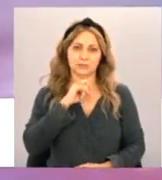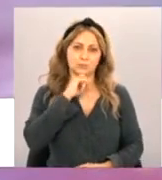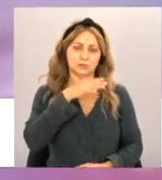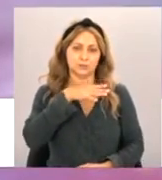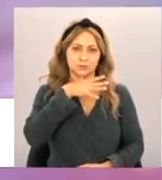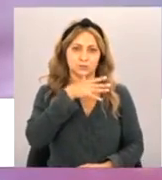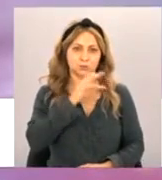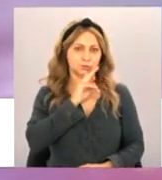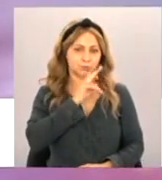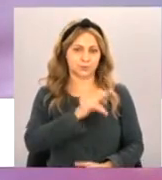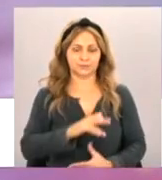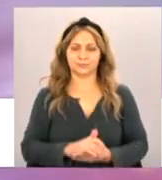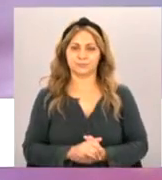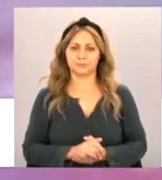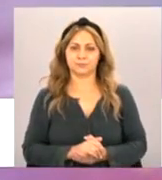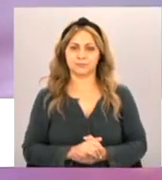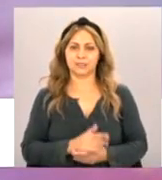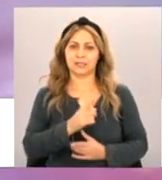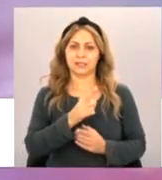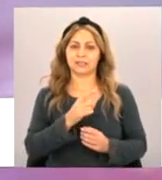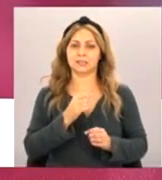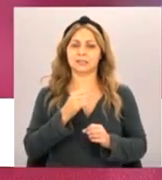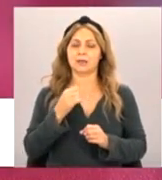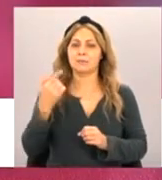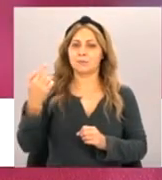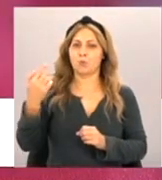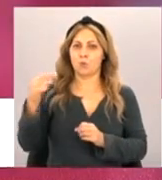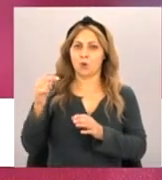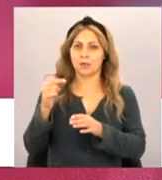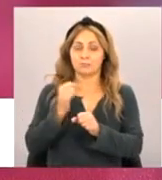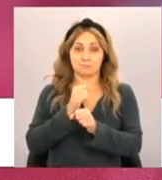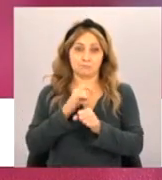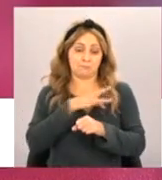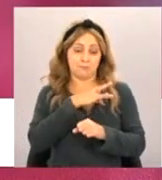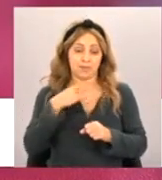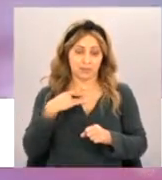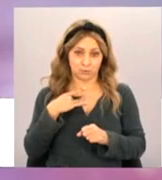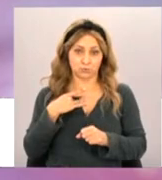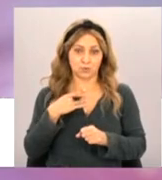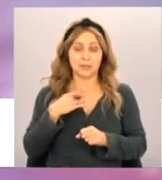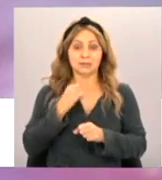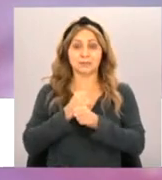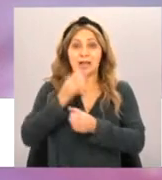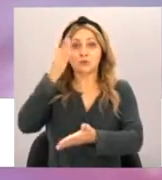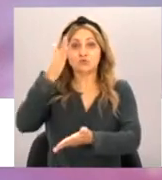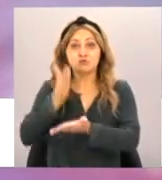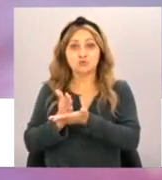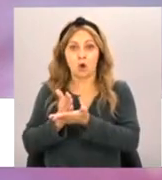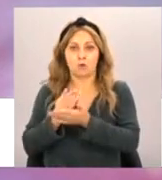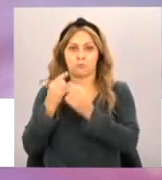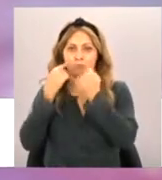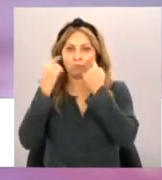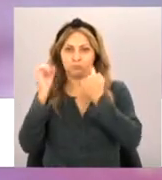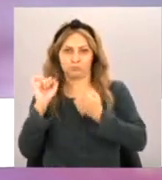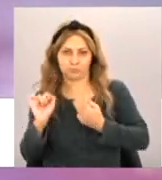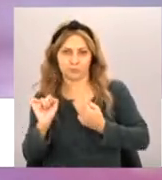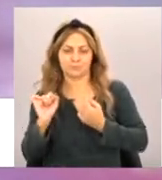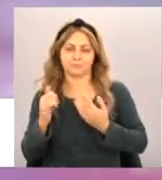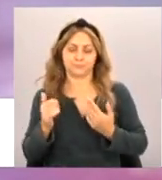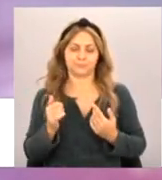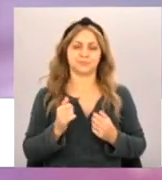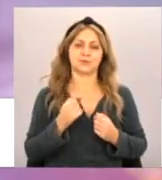sobre essa em regime de exclusividade dos médicos no serviço Nacional de saúde muito obrigado rosa e obrigado vá Catarina